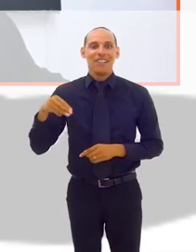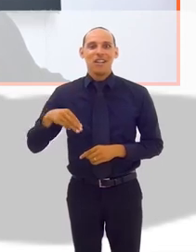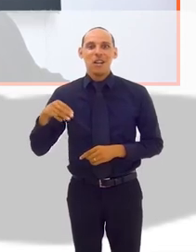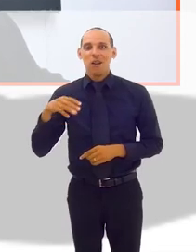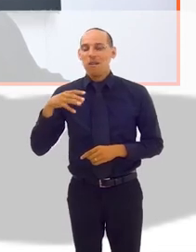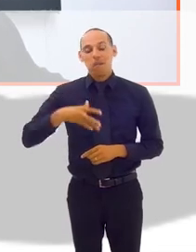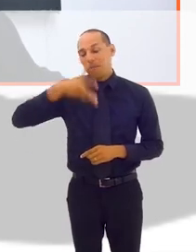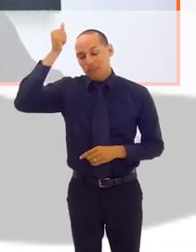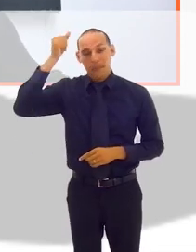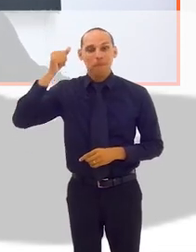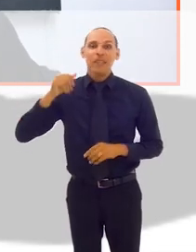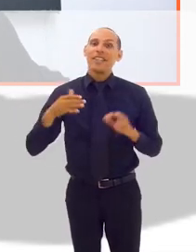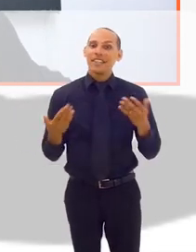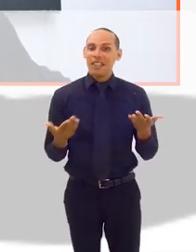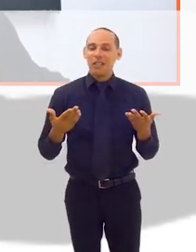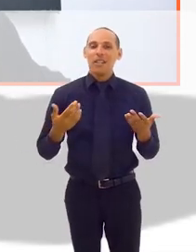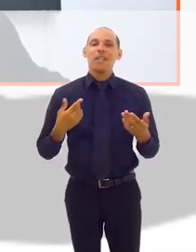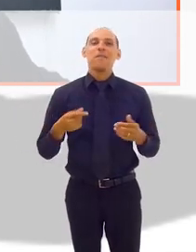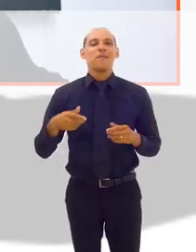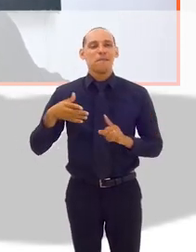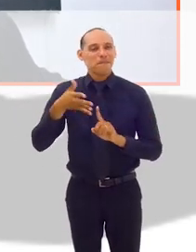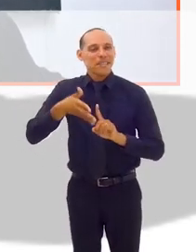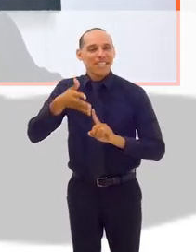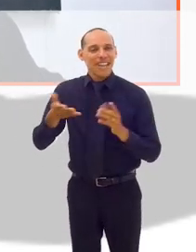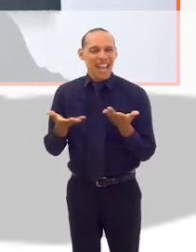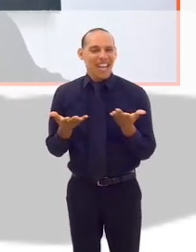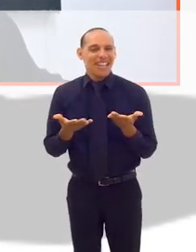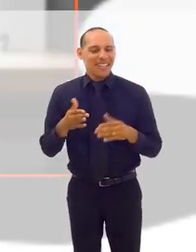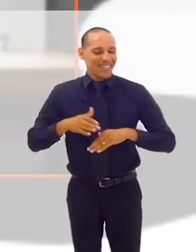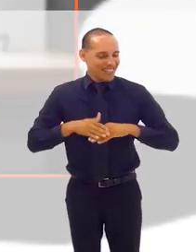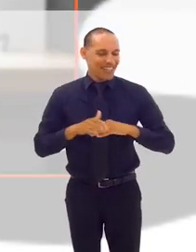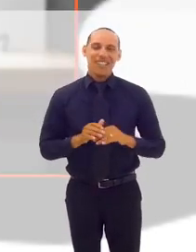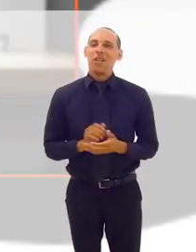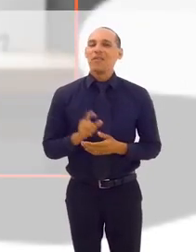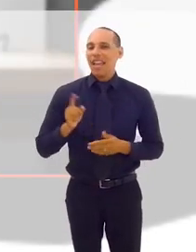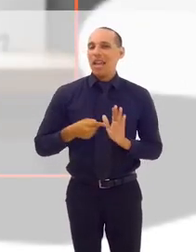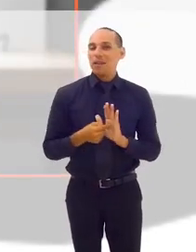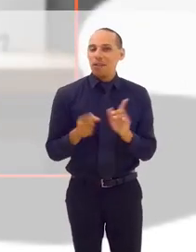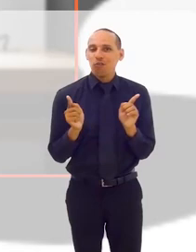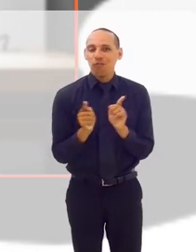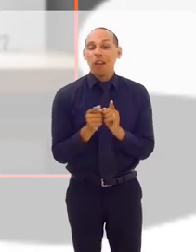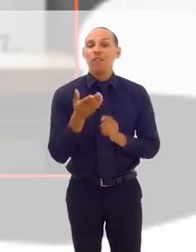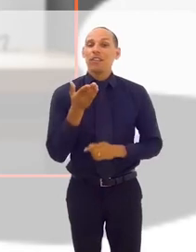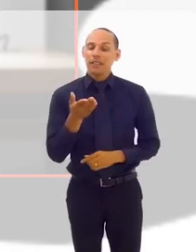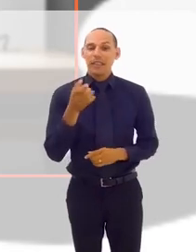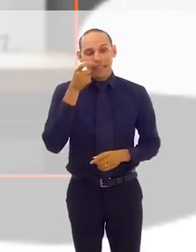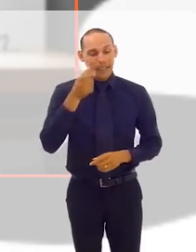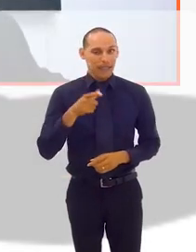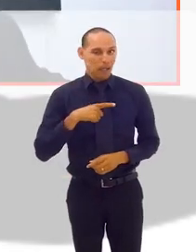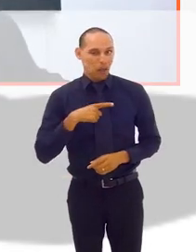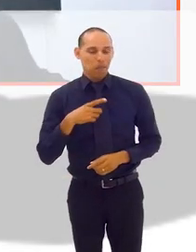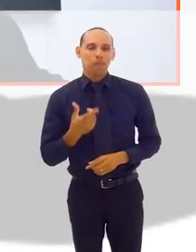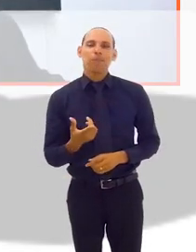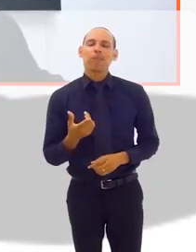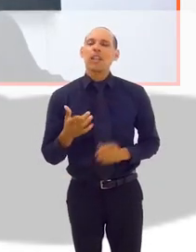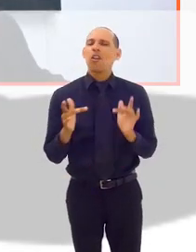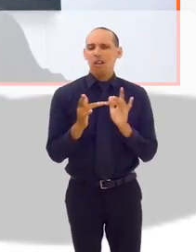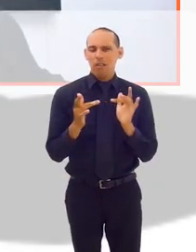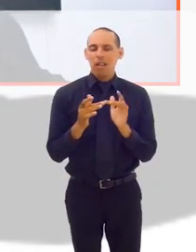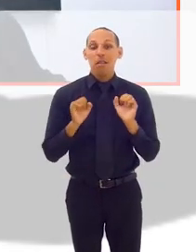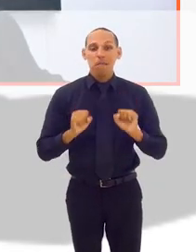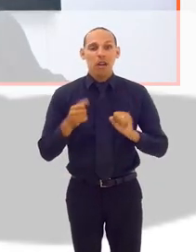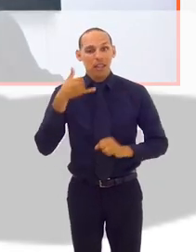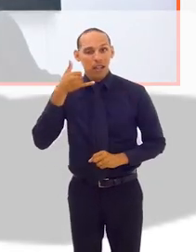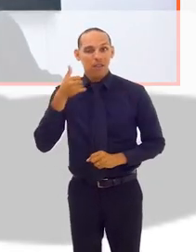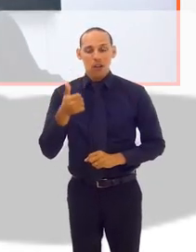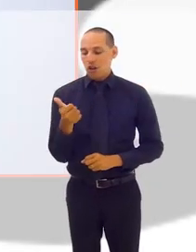esses 50 minutos foram assim voando. Bom, vou fazer meu pitch aqui, então, seria na breve apresentação para quem quiser ter interesse. Pode